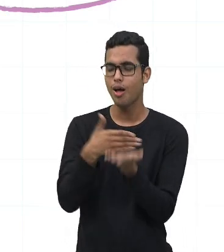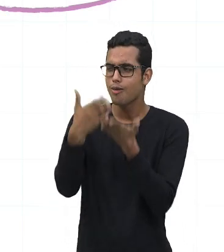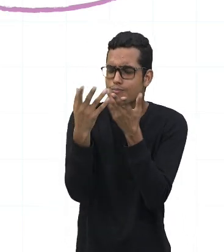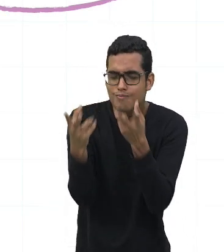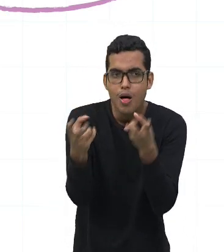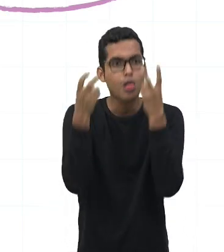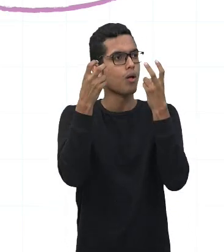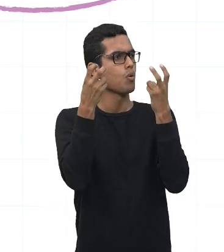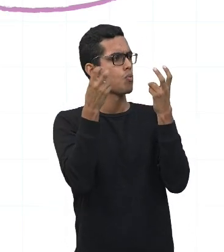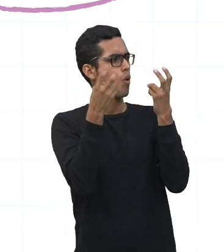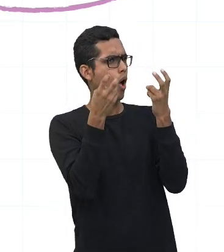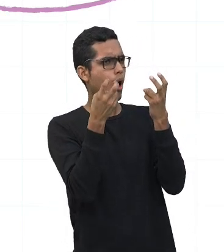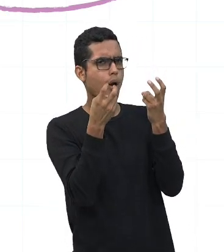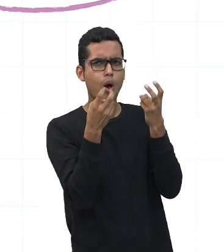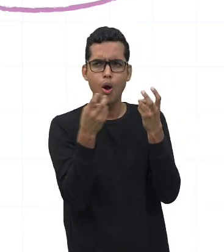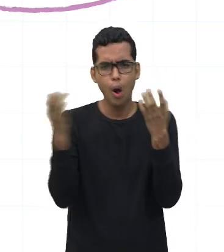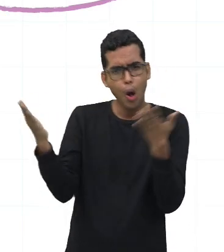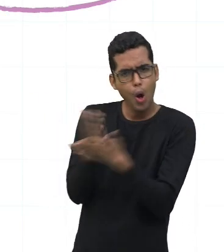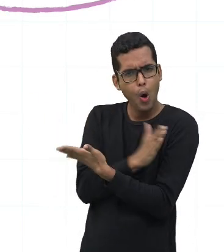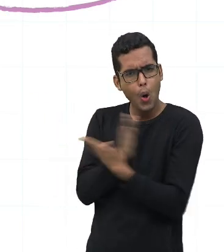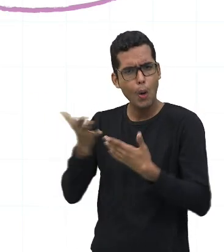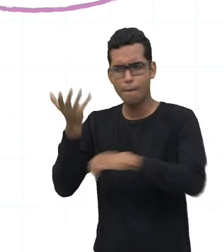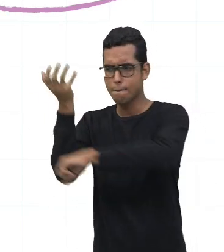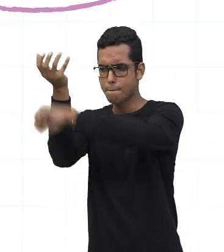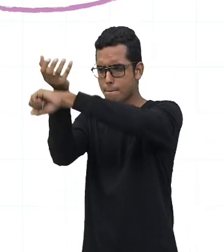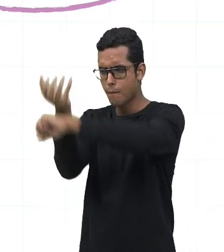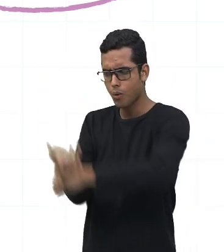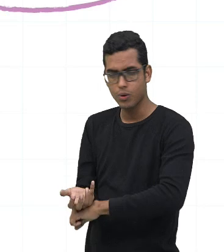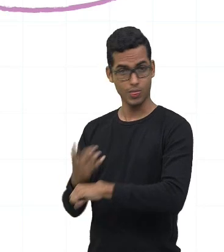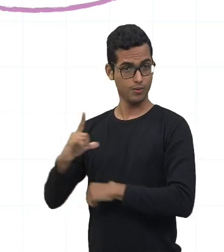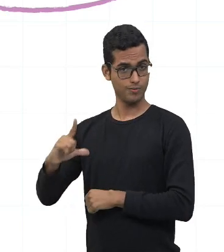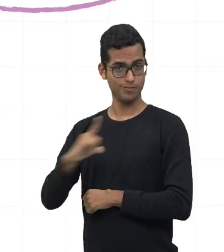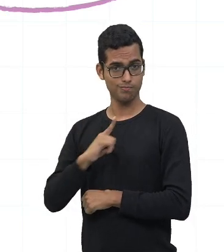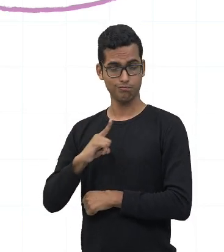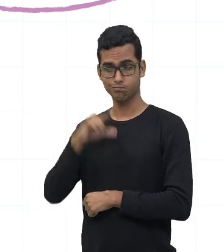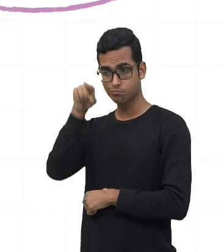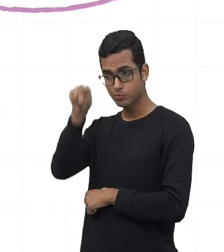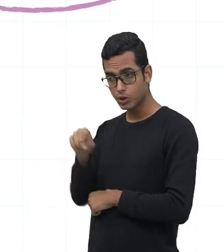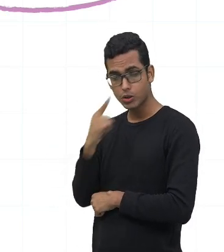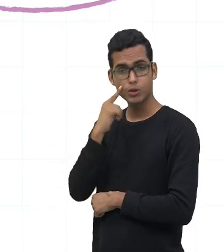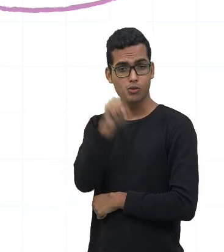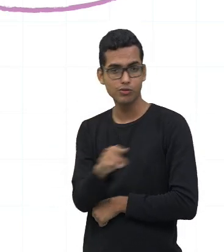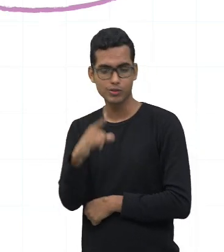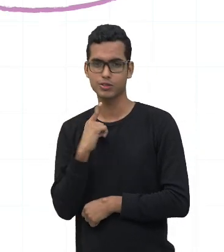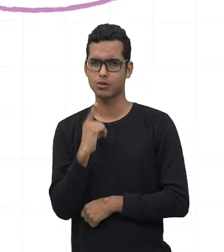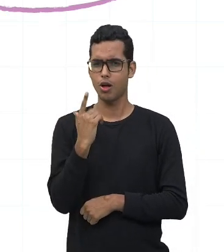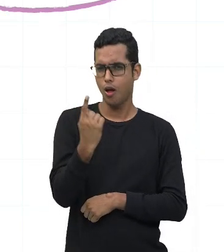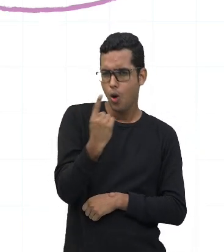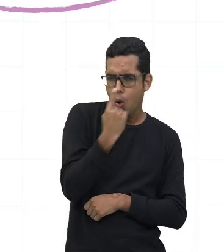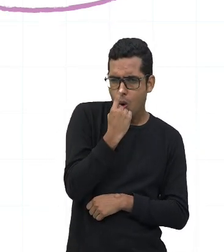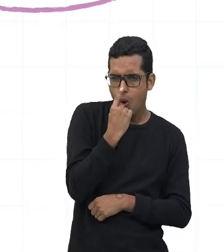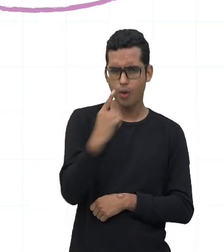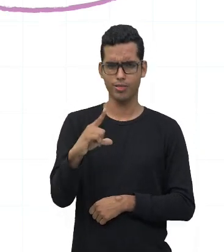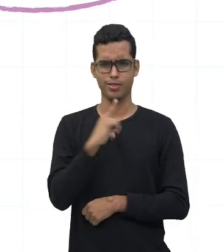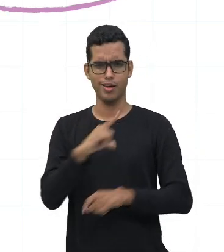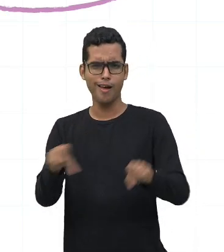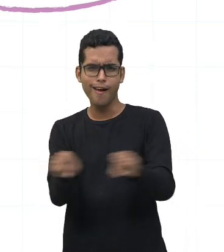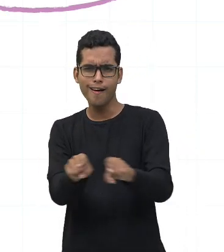perceber que algumas matérias, alguns componentes curriculares, vocês têm mais familiaridade, têm